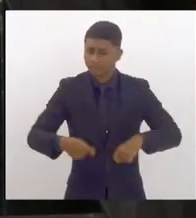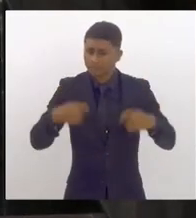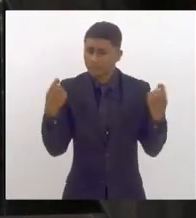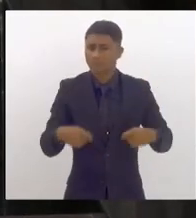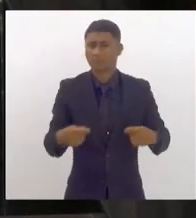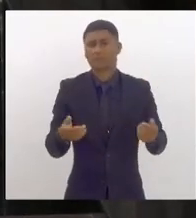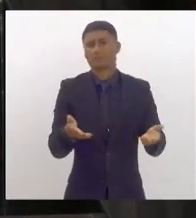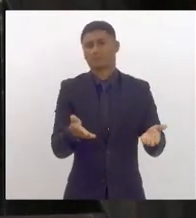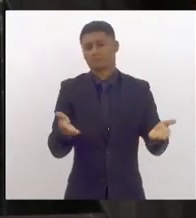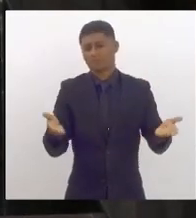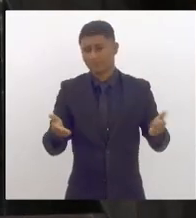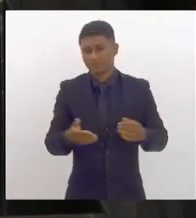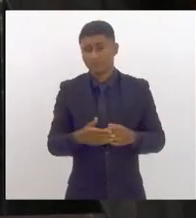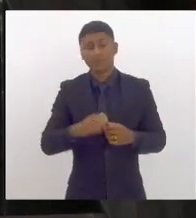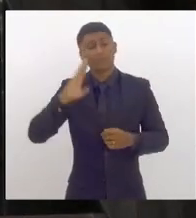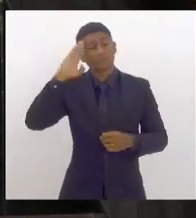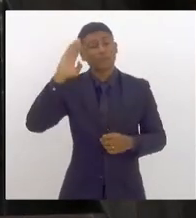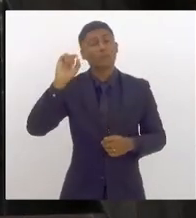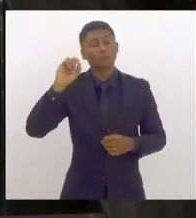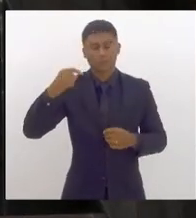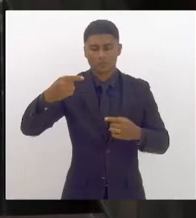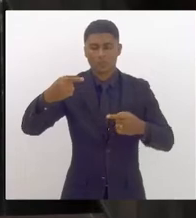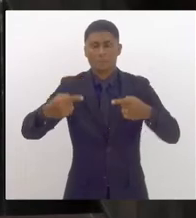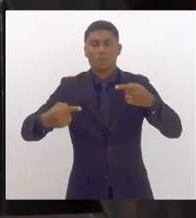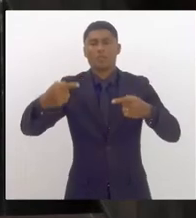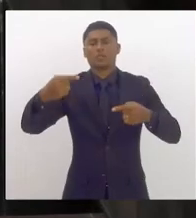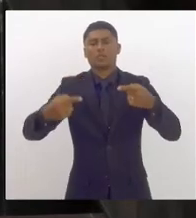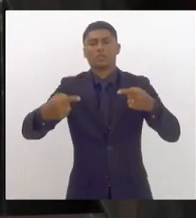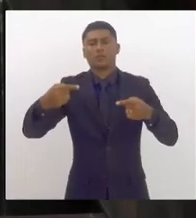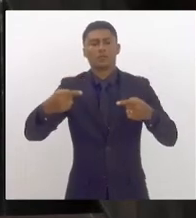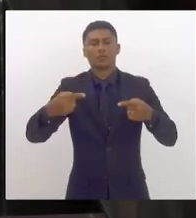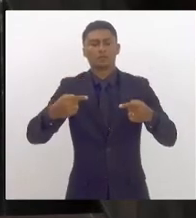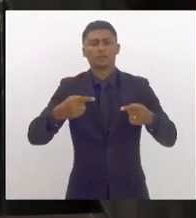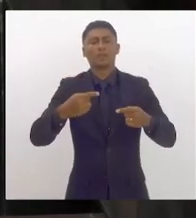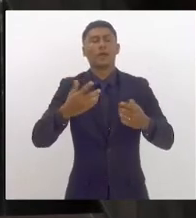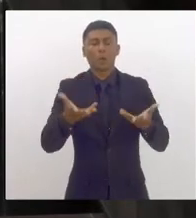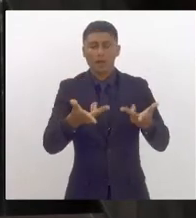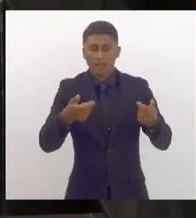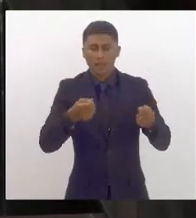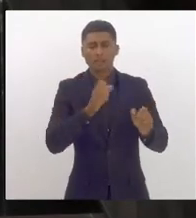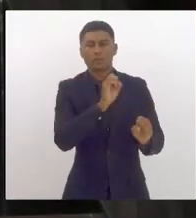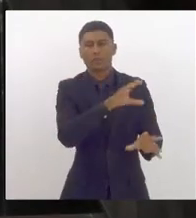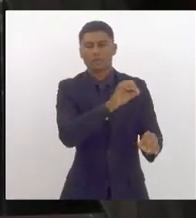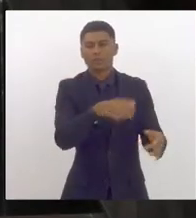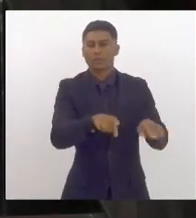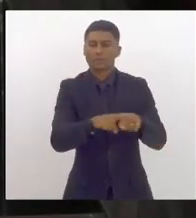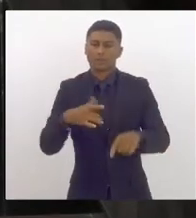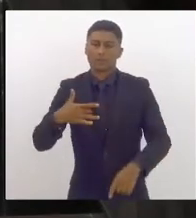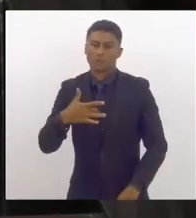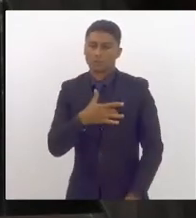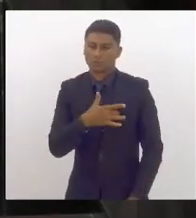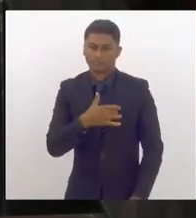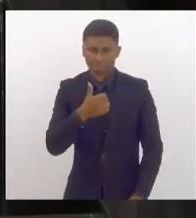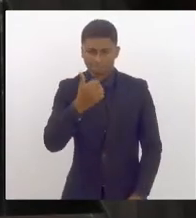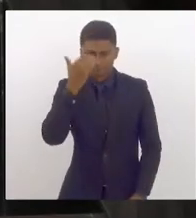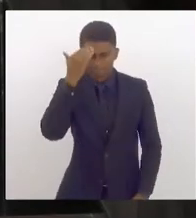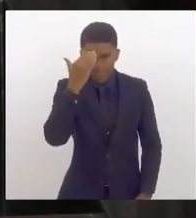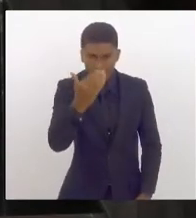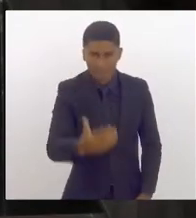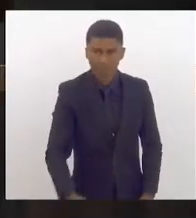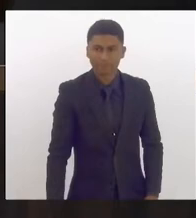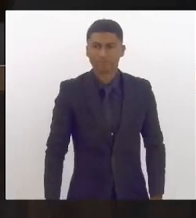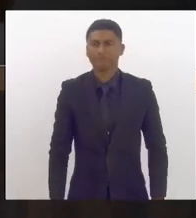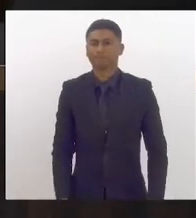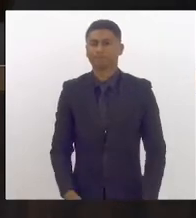principalmente política de qualidade na educação e saúde muito obrigado senhora presidente o